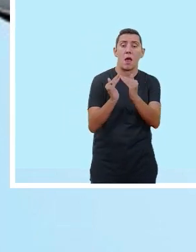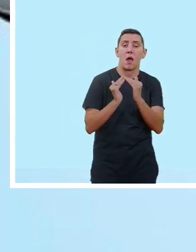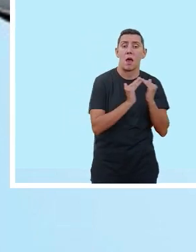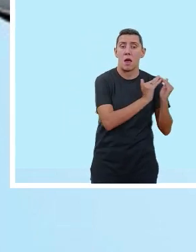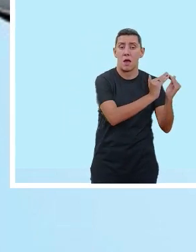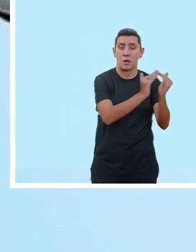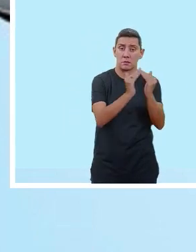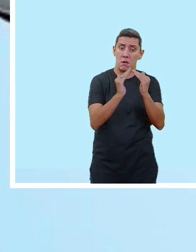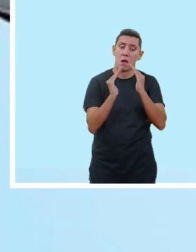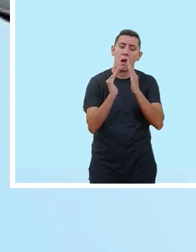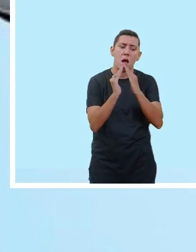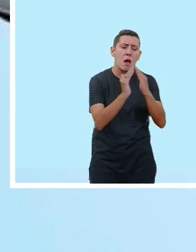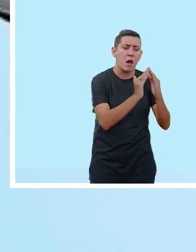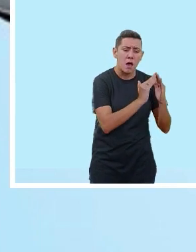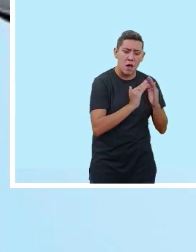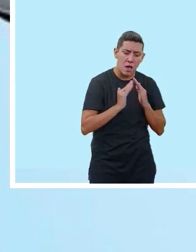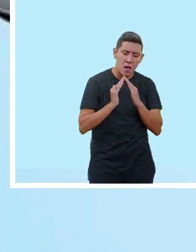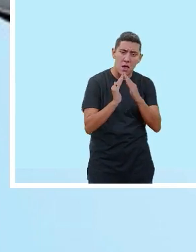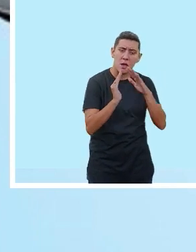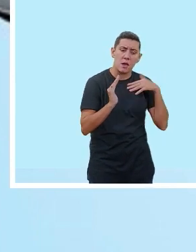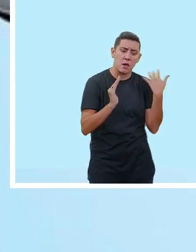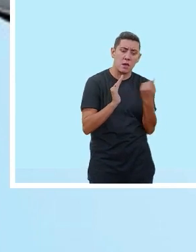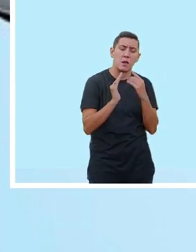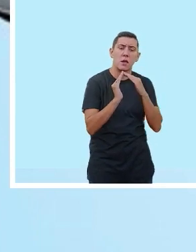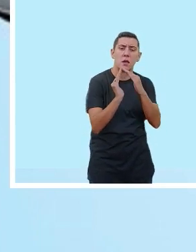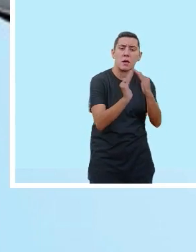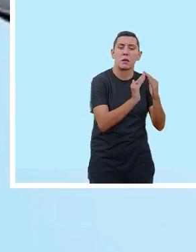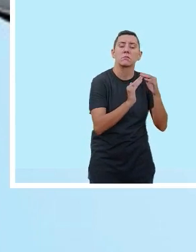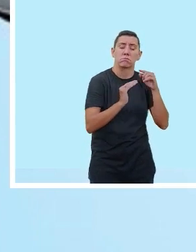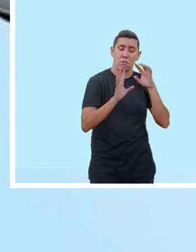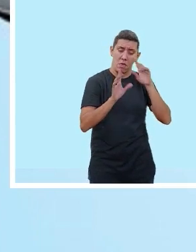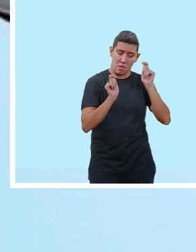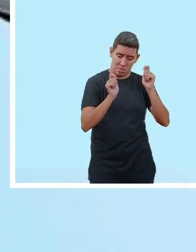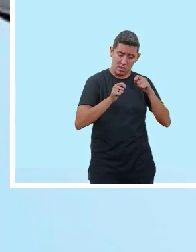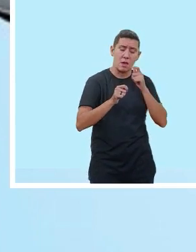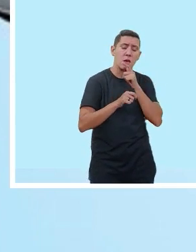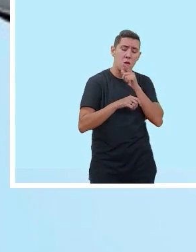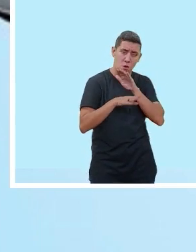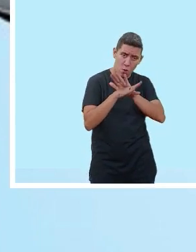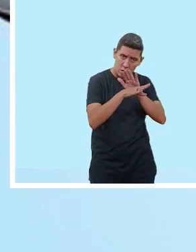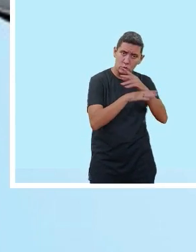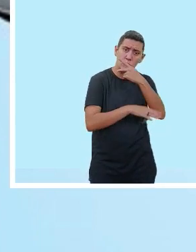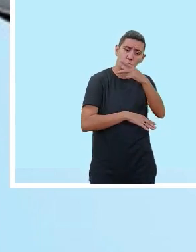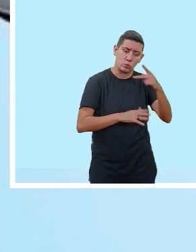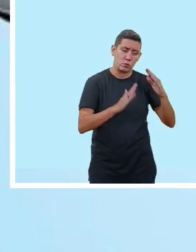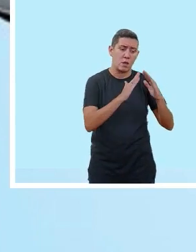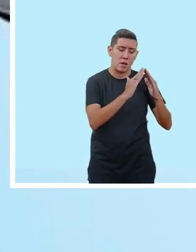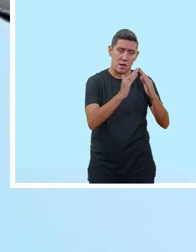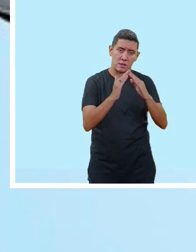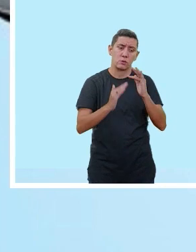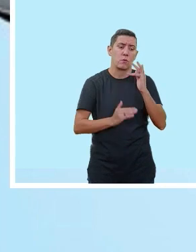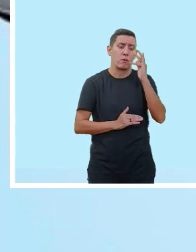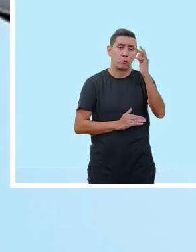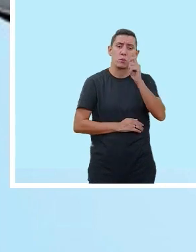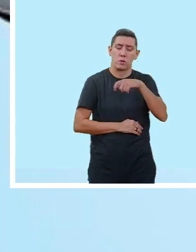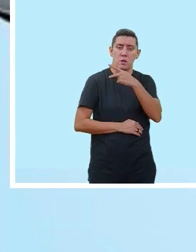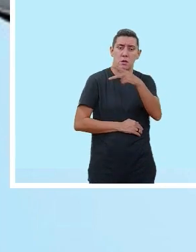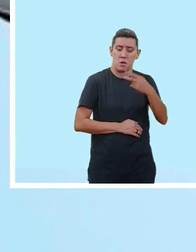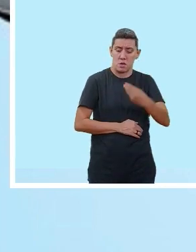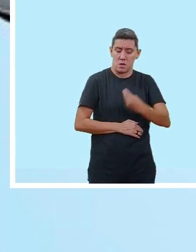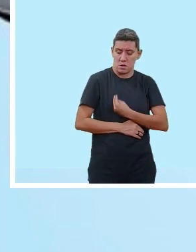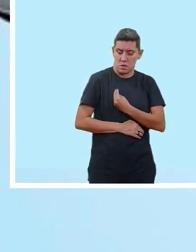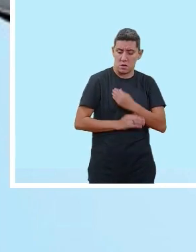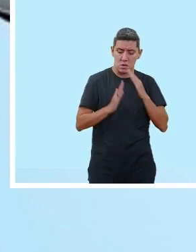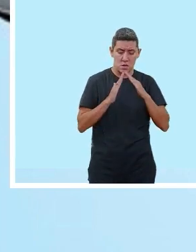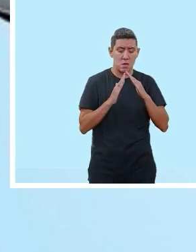Então você realmente pode ter, e a Huawei tem uma série de soluções para isso, né, que permitam que você gere